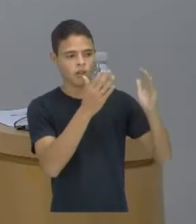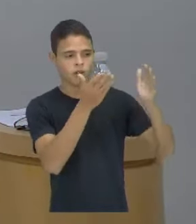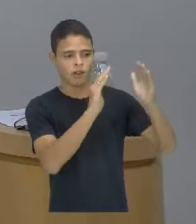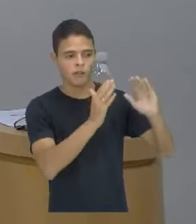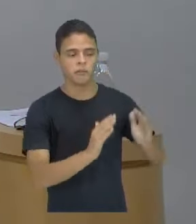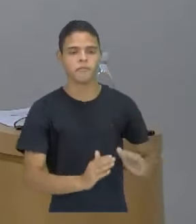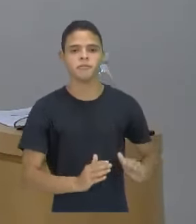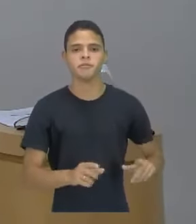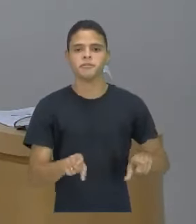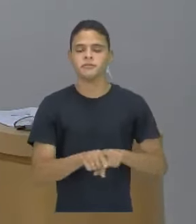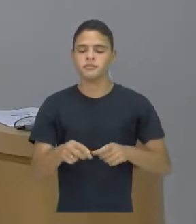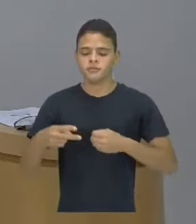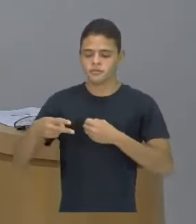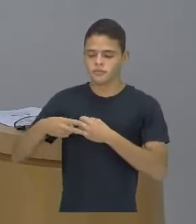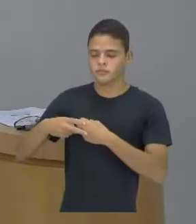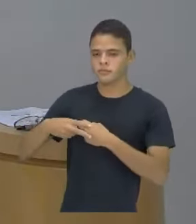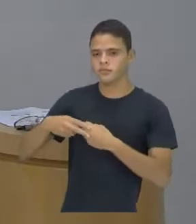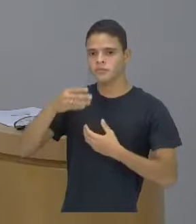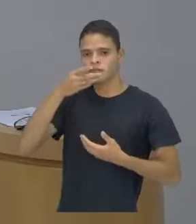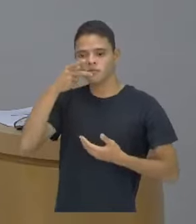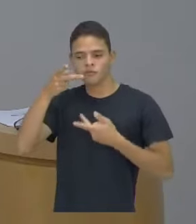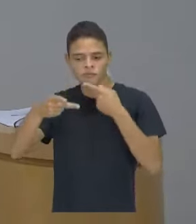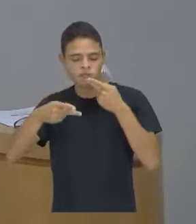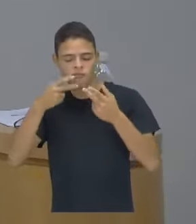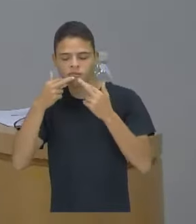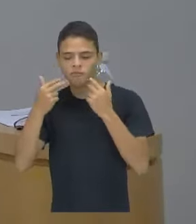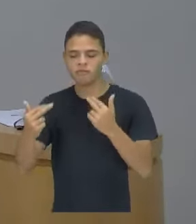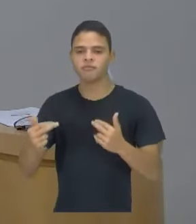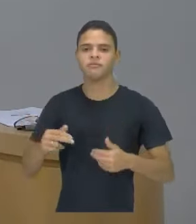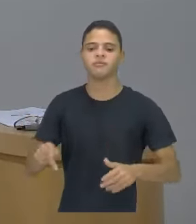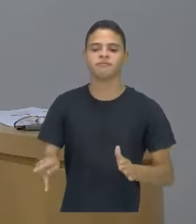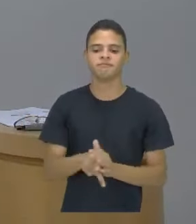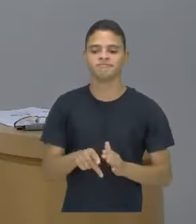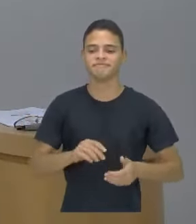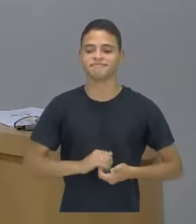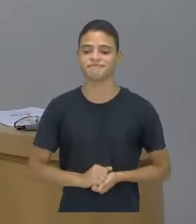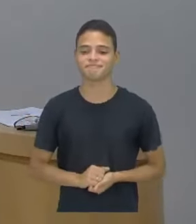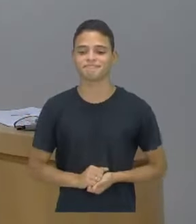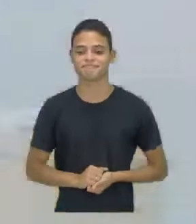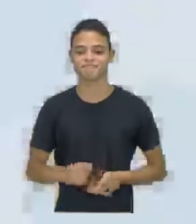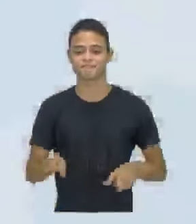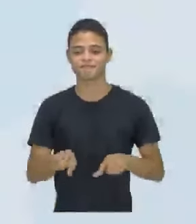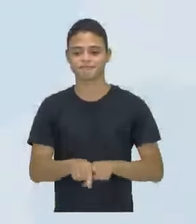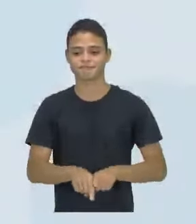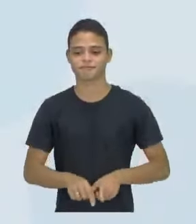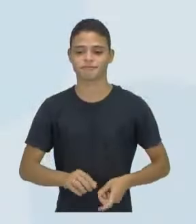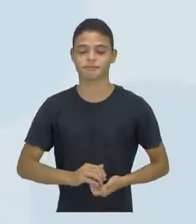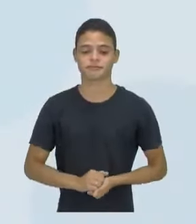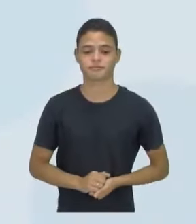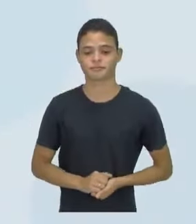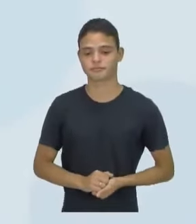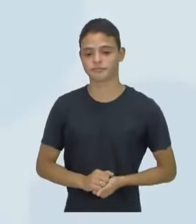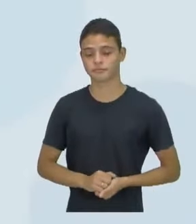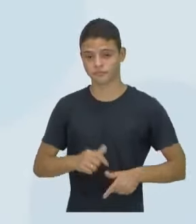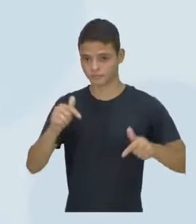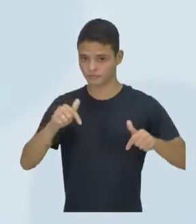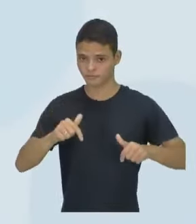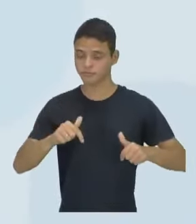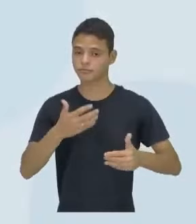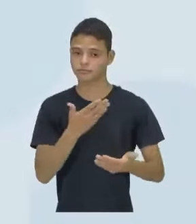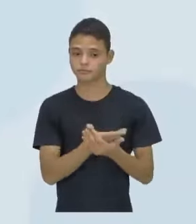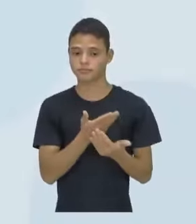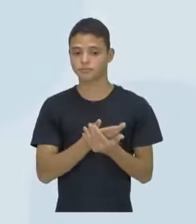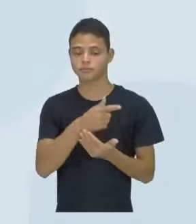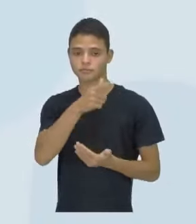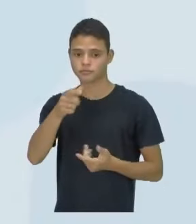E vocabulário, bastante vocabulário sobre isso. Tudo bem? Então, for this class, you will need, para essa aula você precisará de